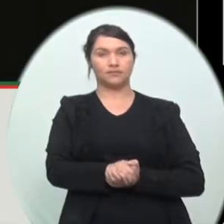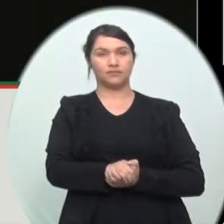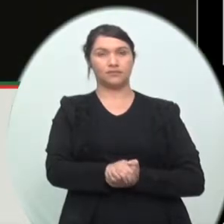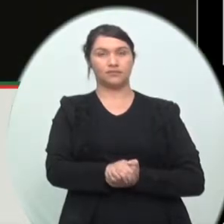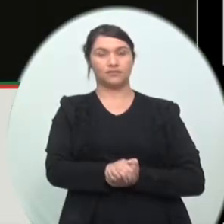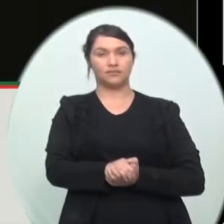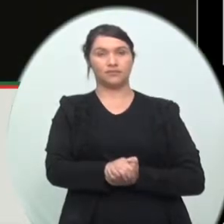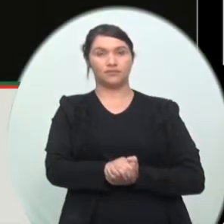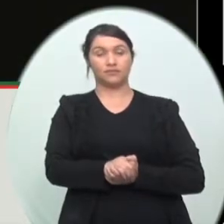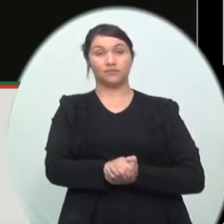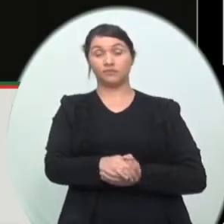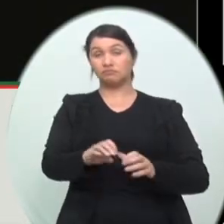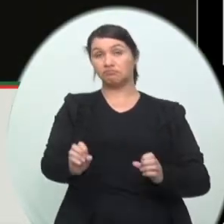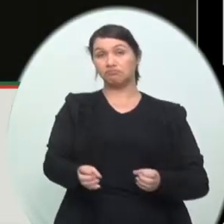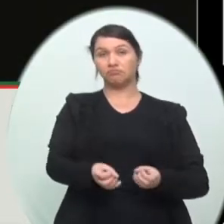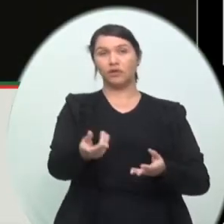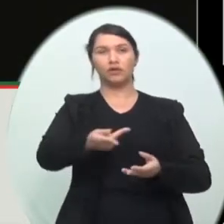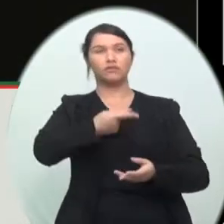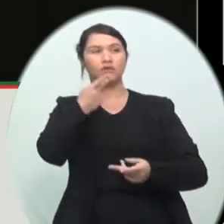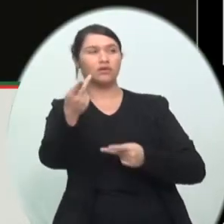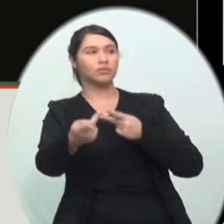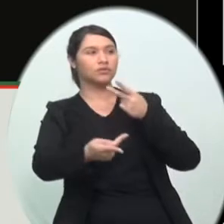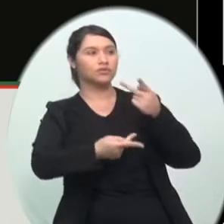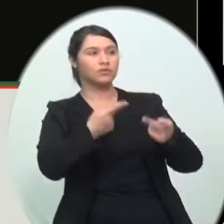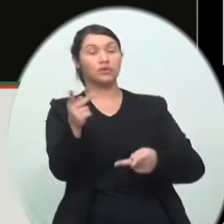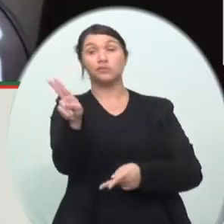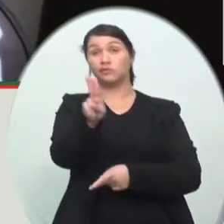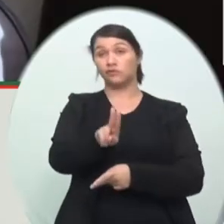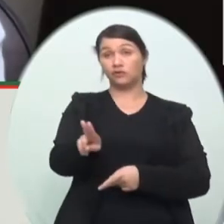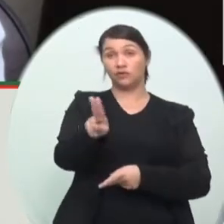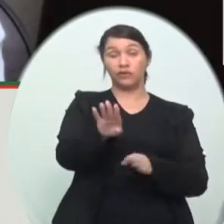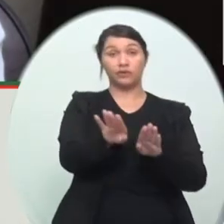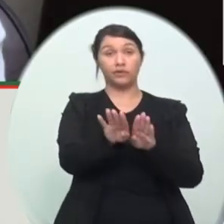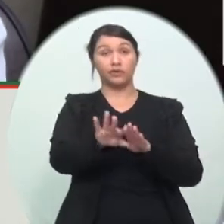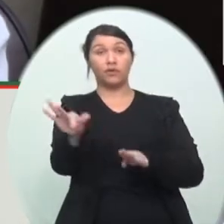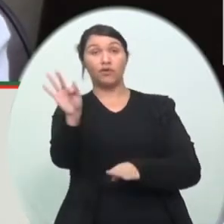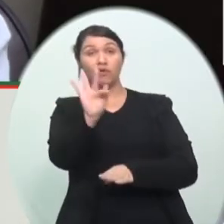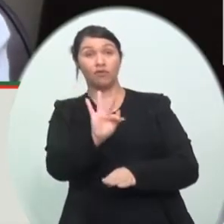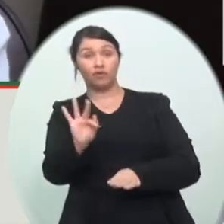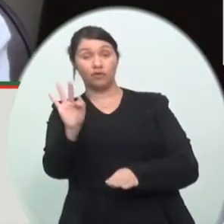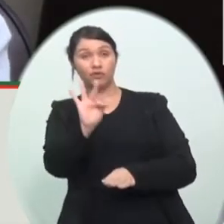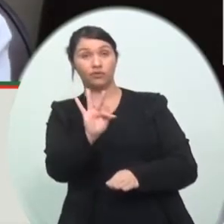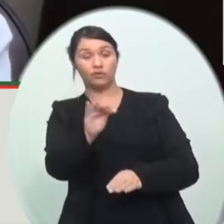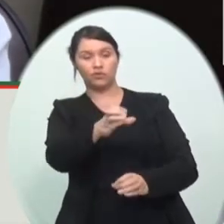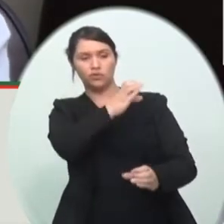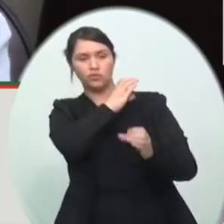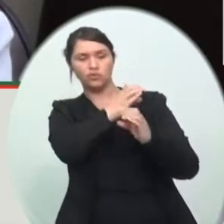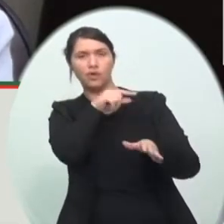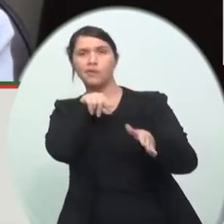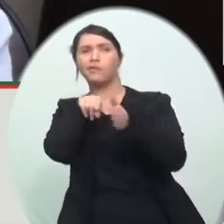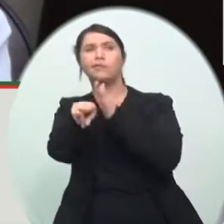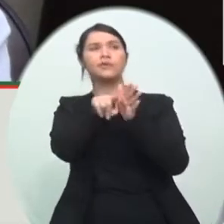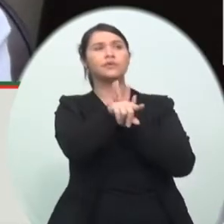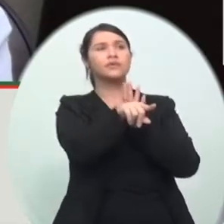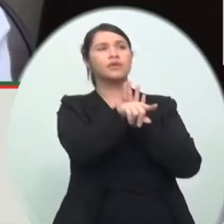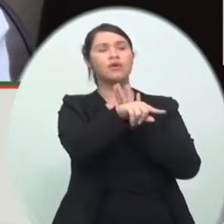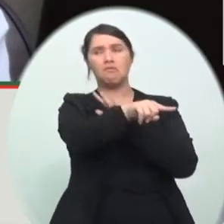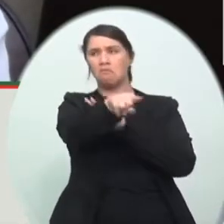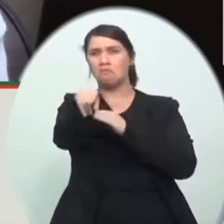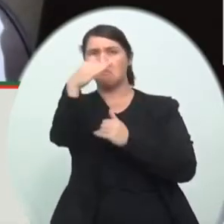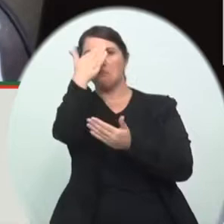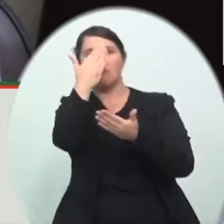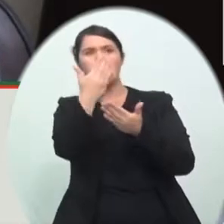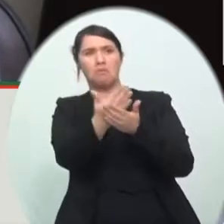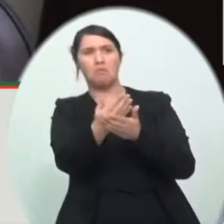Nas nossas falas aí nas universidades, principalmente nas faculdades de engenharia, eu mostro esse vídeo e pergunto quem acredita que isso é